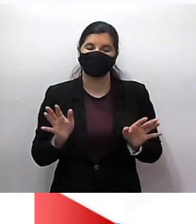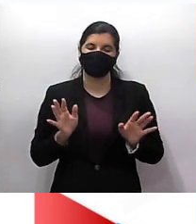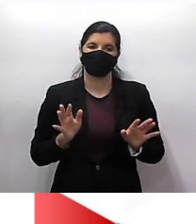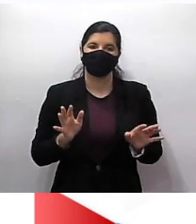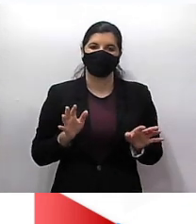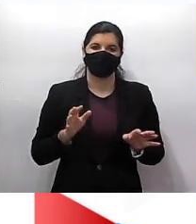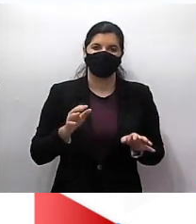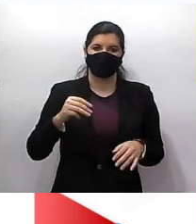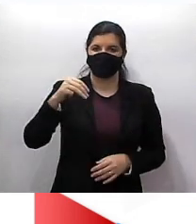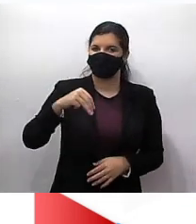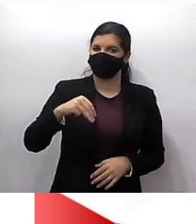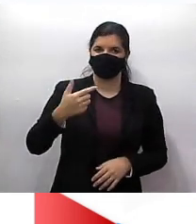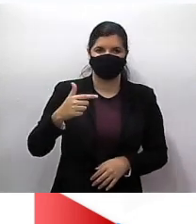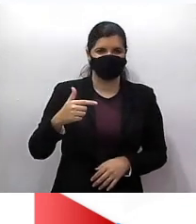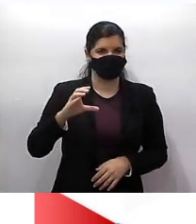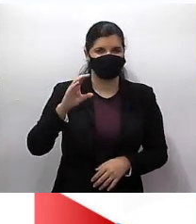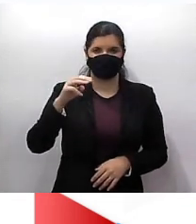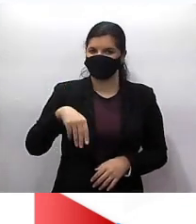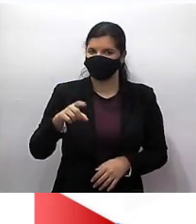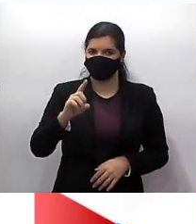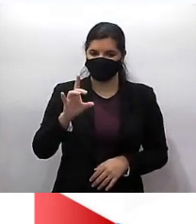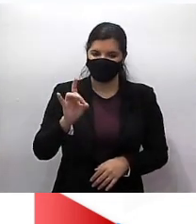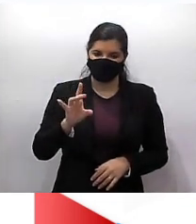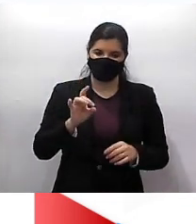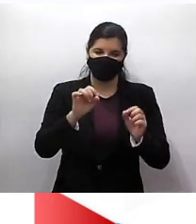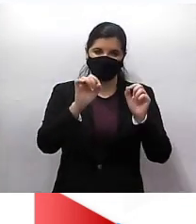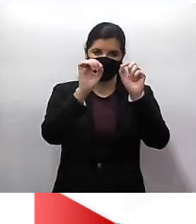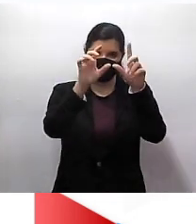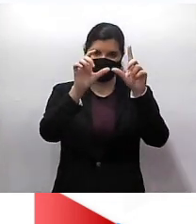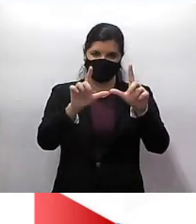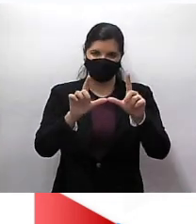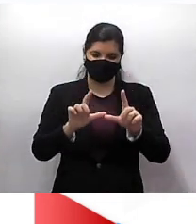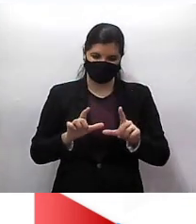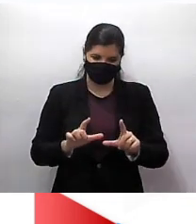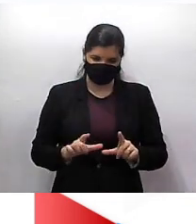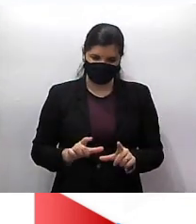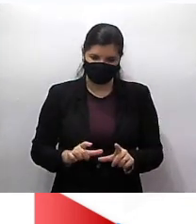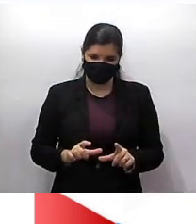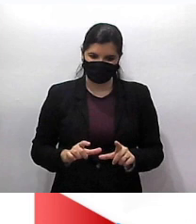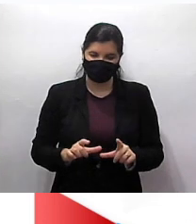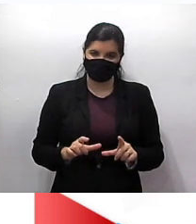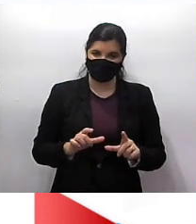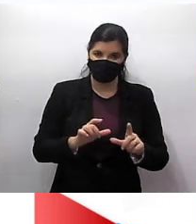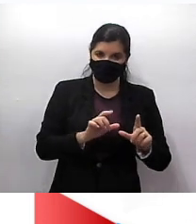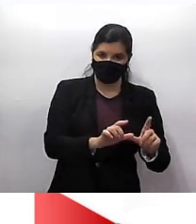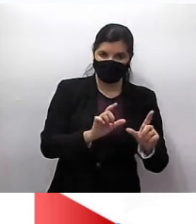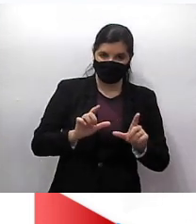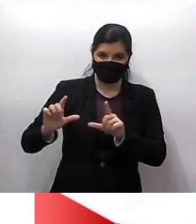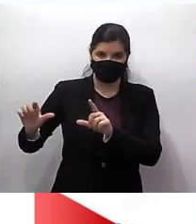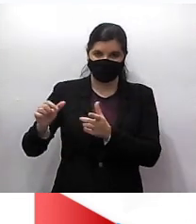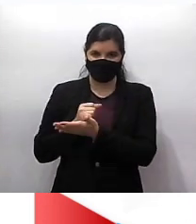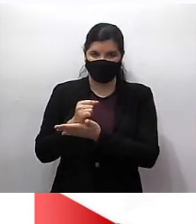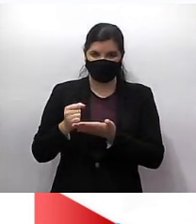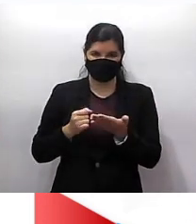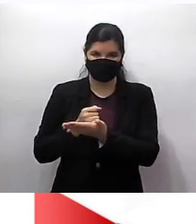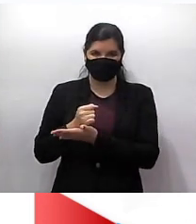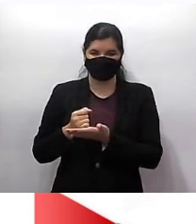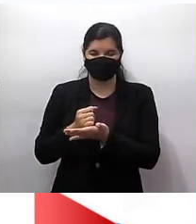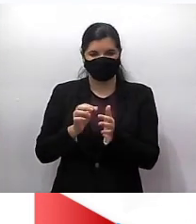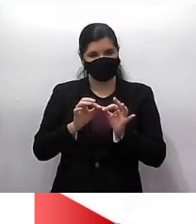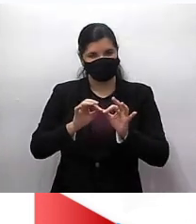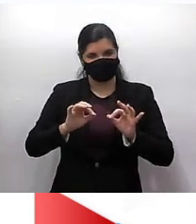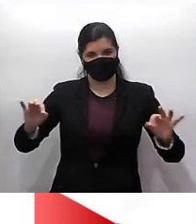usando metro nem centímetros, é o próprio quadrado. E para unidade de base aí, ou comprimento, tanto